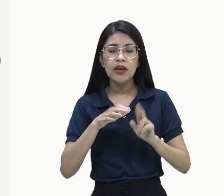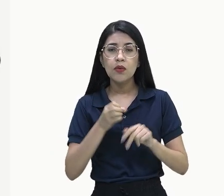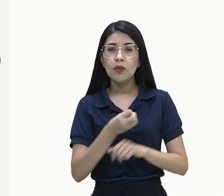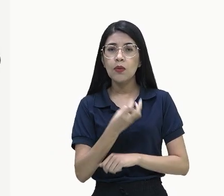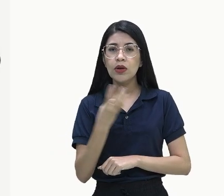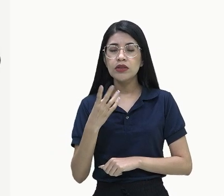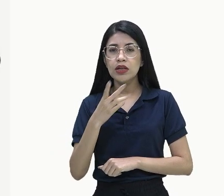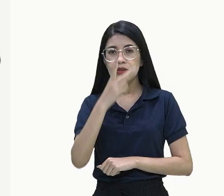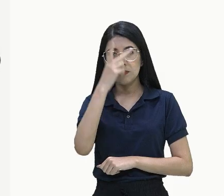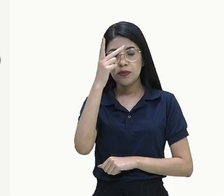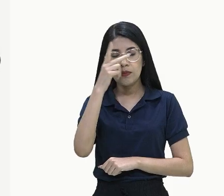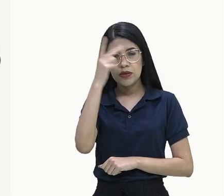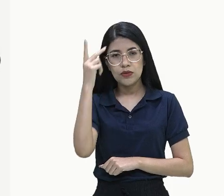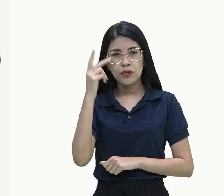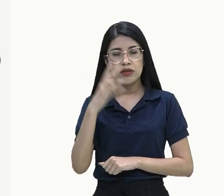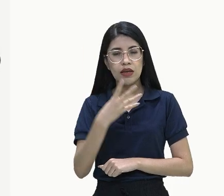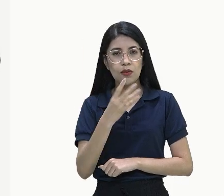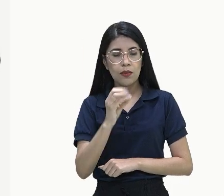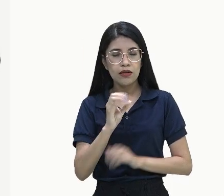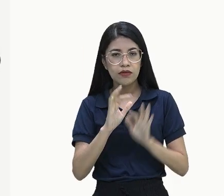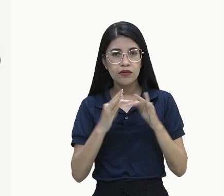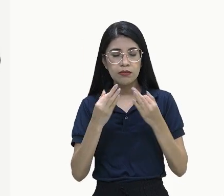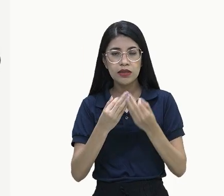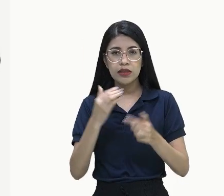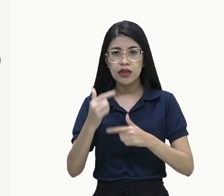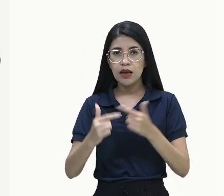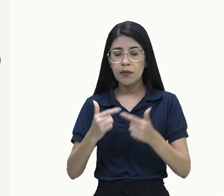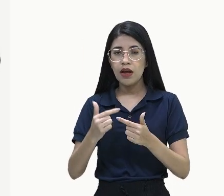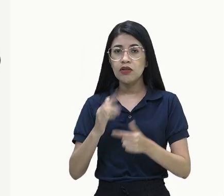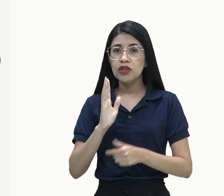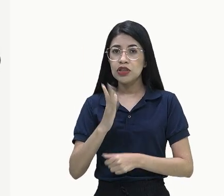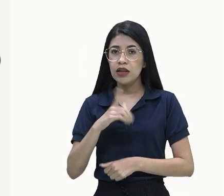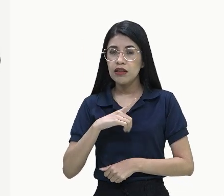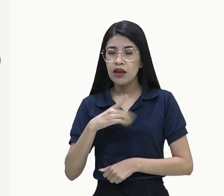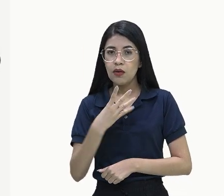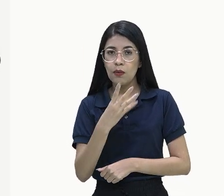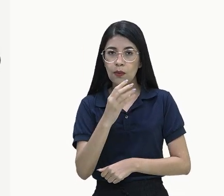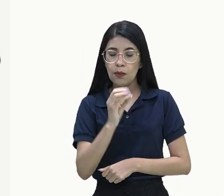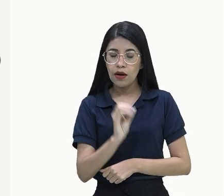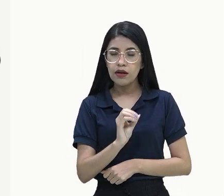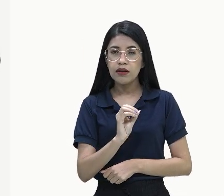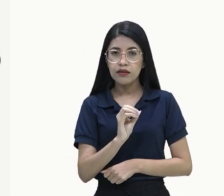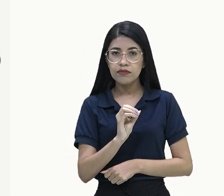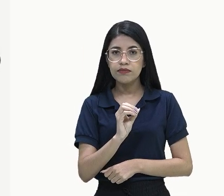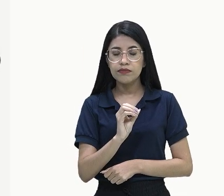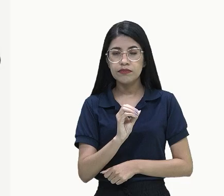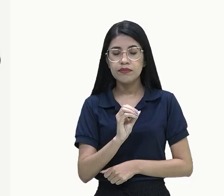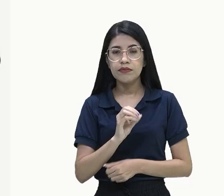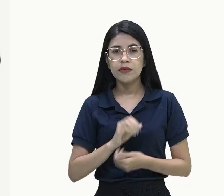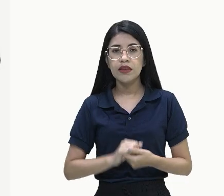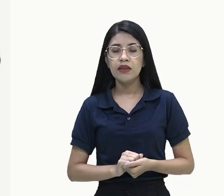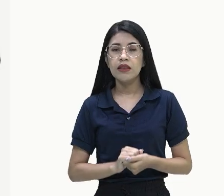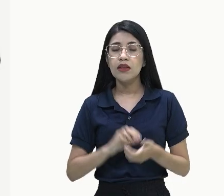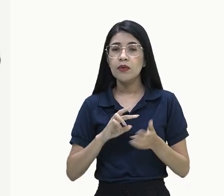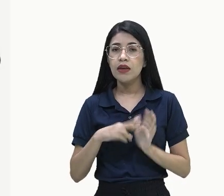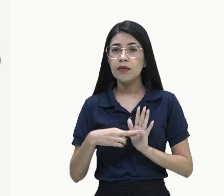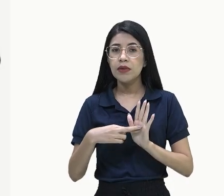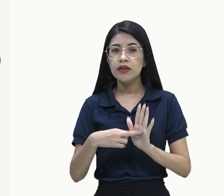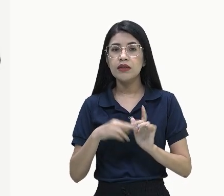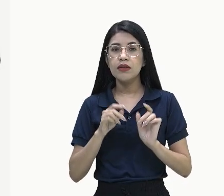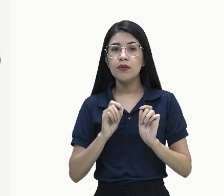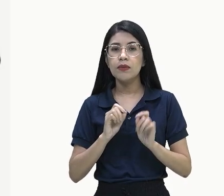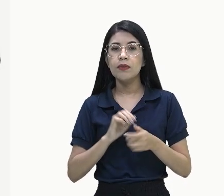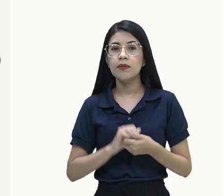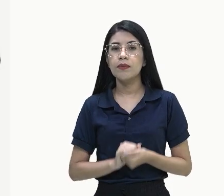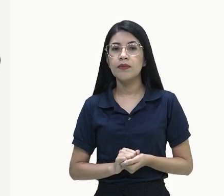da pesca. Ele deu um valor fixo, já tem 40 famílias. Então, esse 40 é o B. Né? Lá na nossa função, f